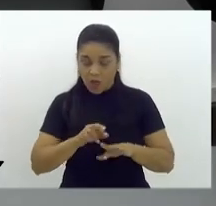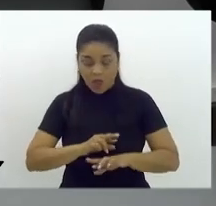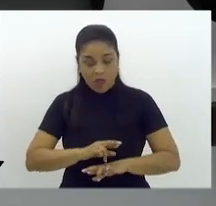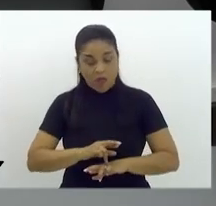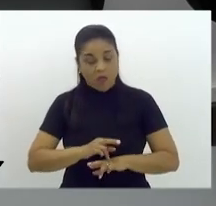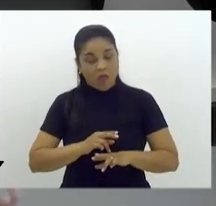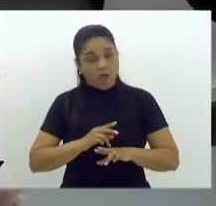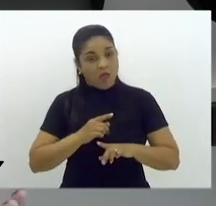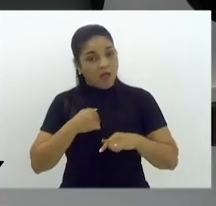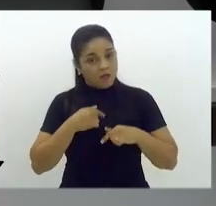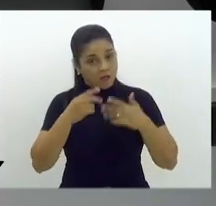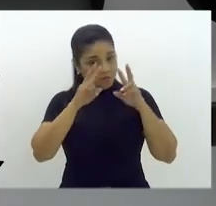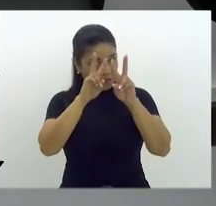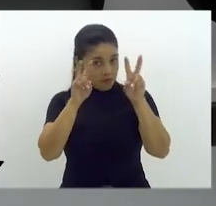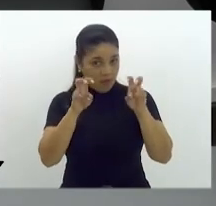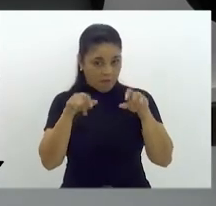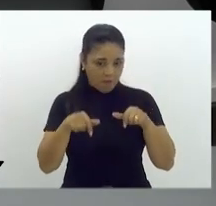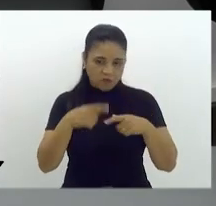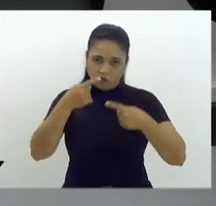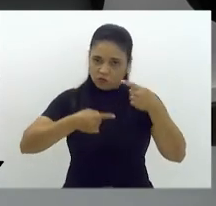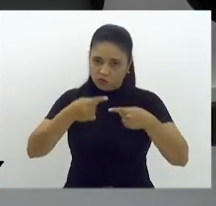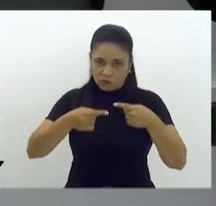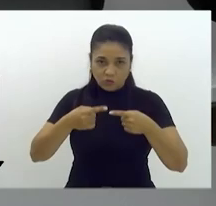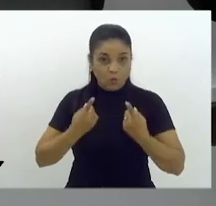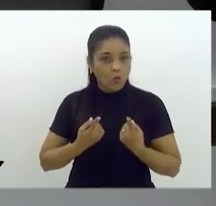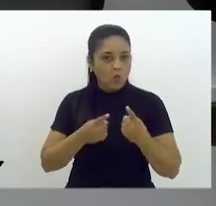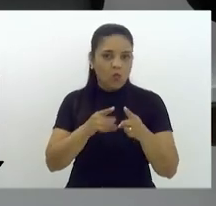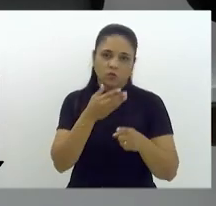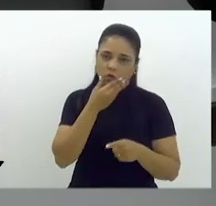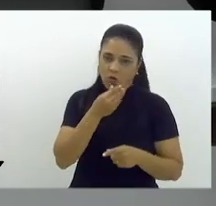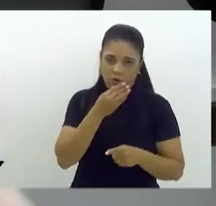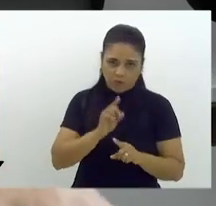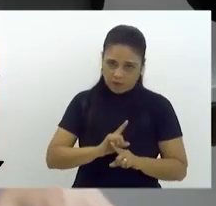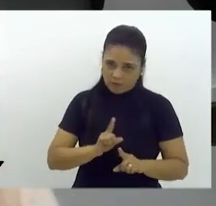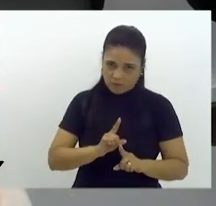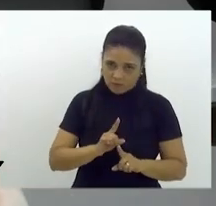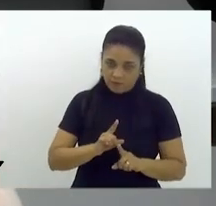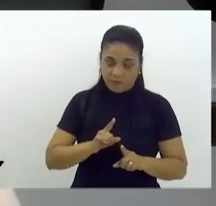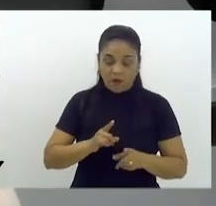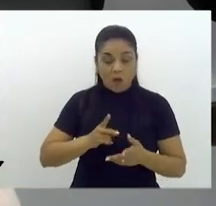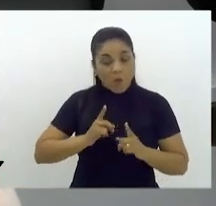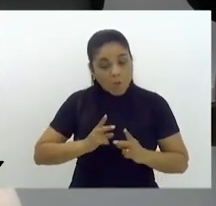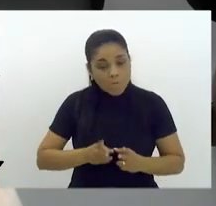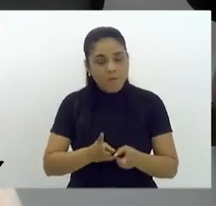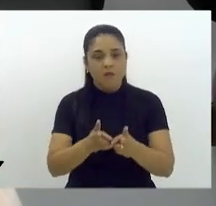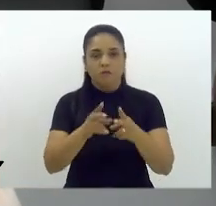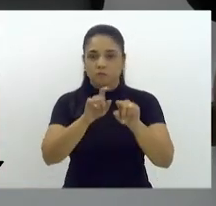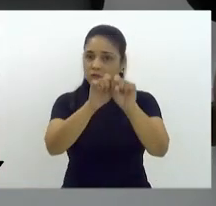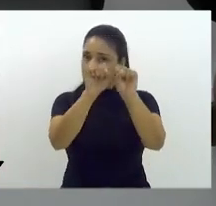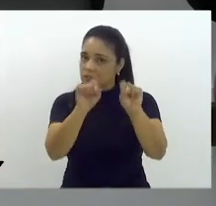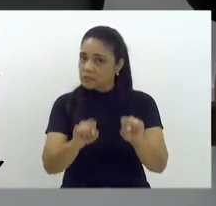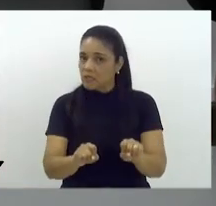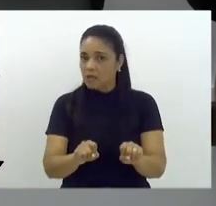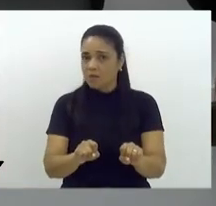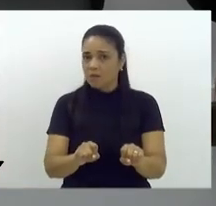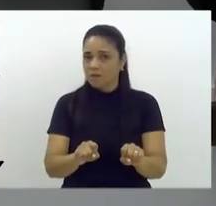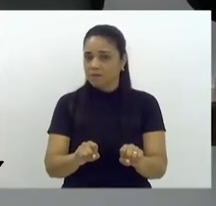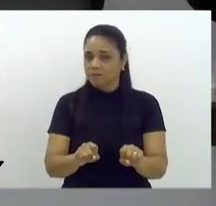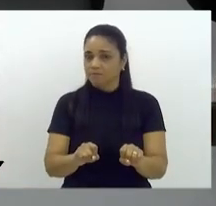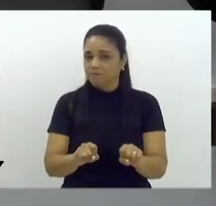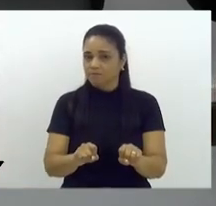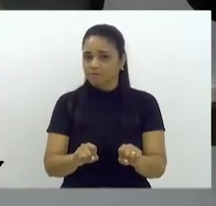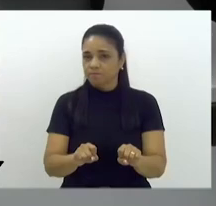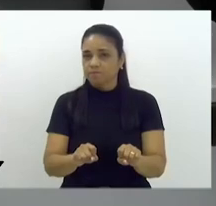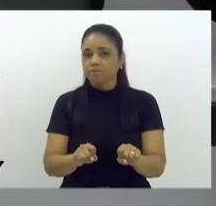homens sim tá por favor os homens são estão dentro do mesmo sistema né do patriarcados